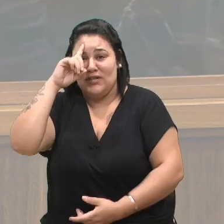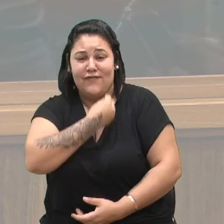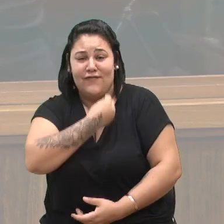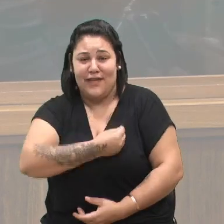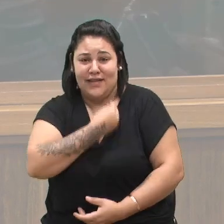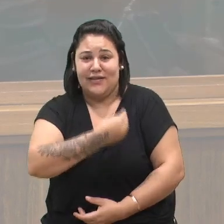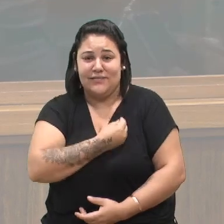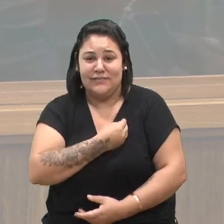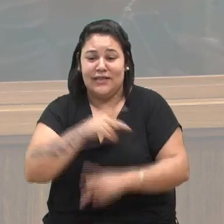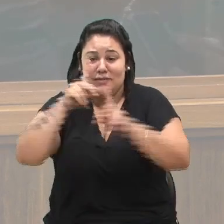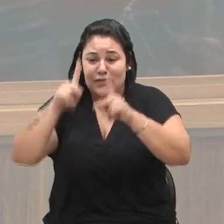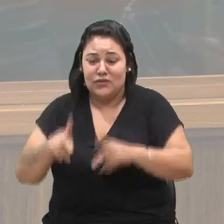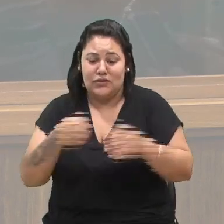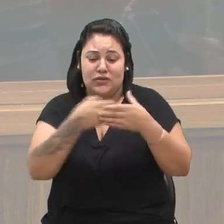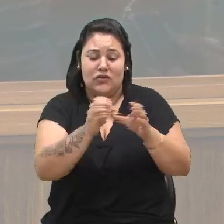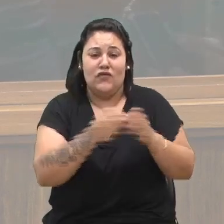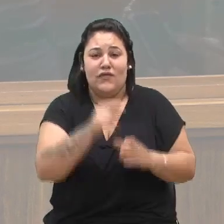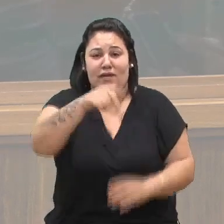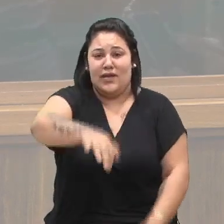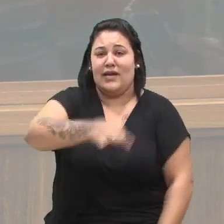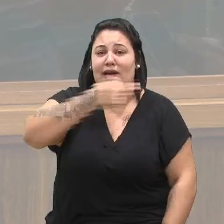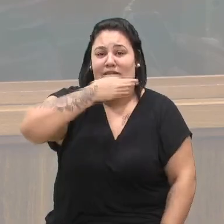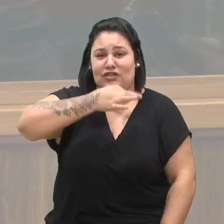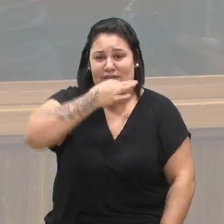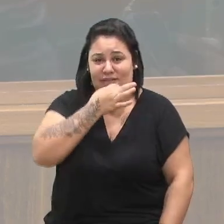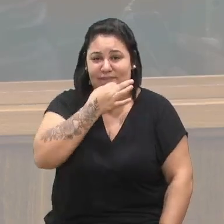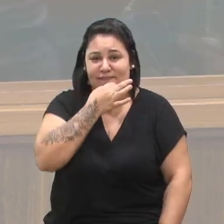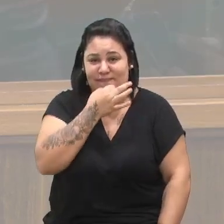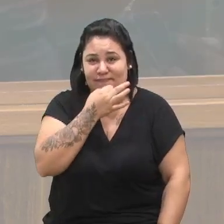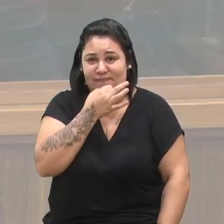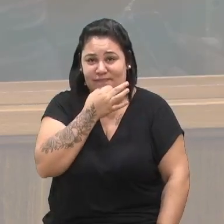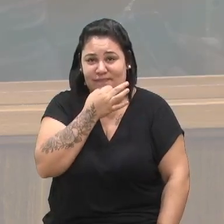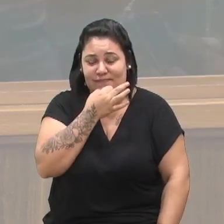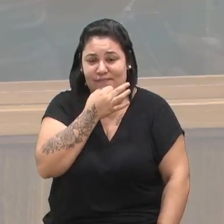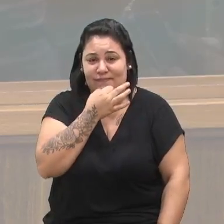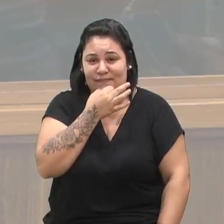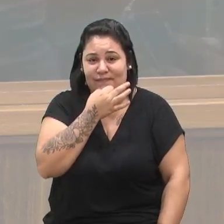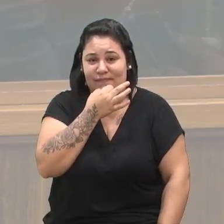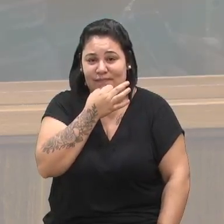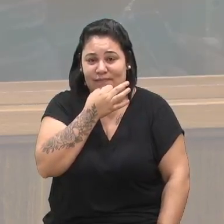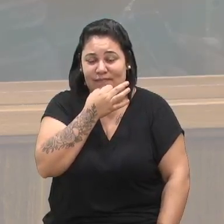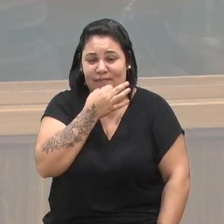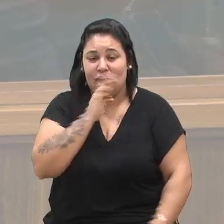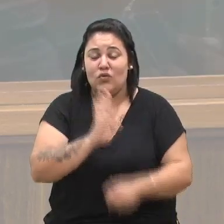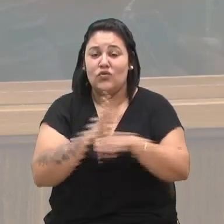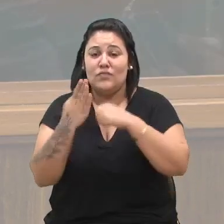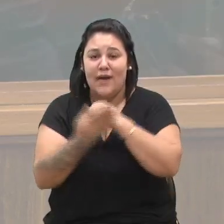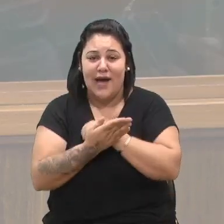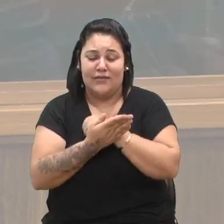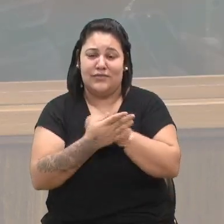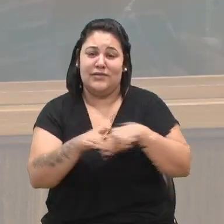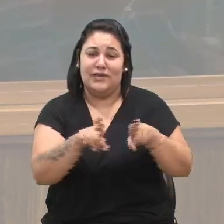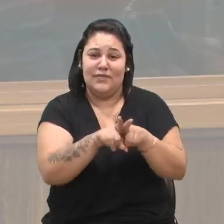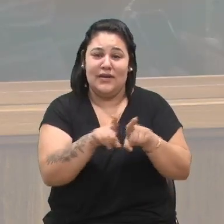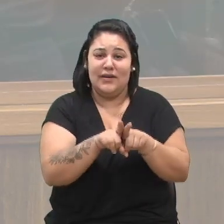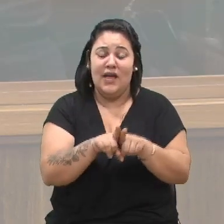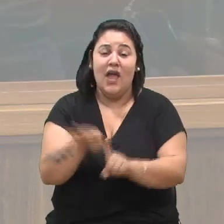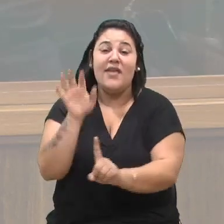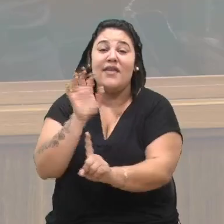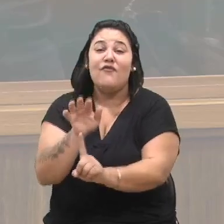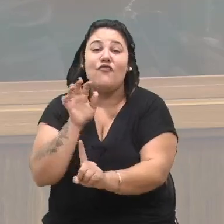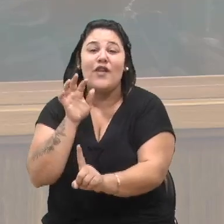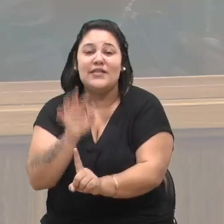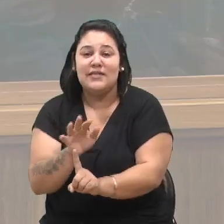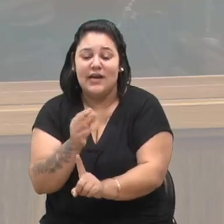dos munícipes e das pessoas que vivem nos nossos bairros. Isso influencia